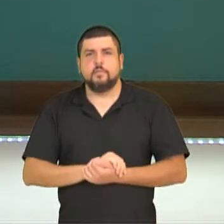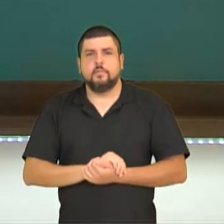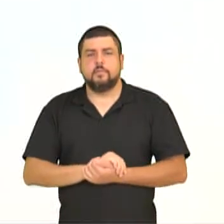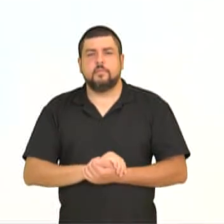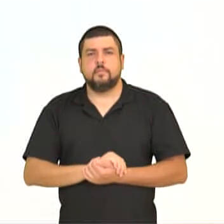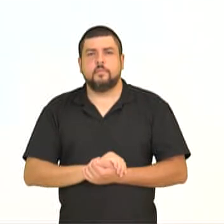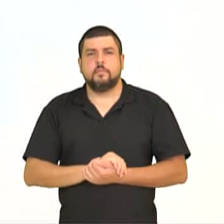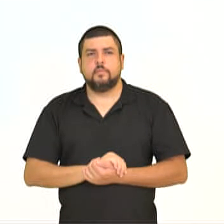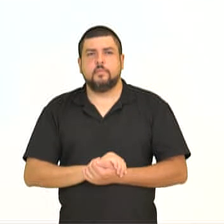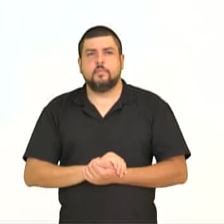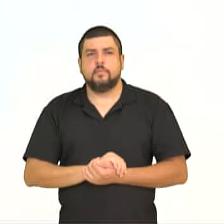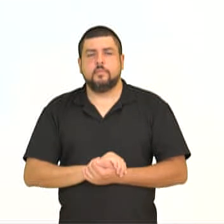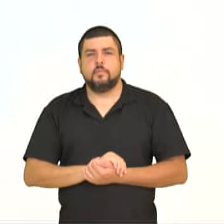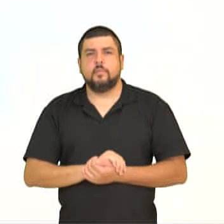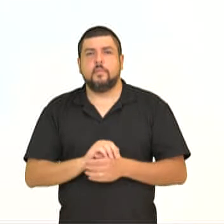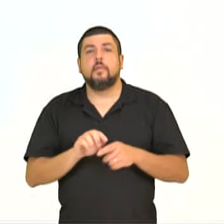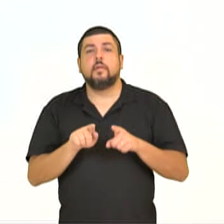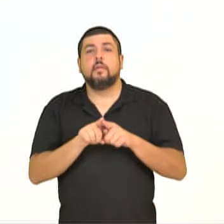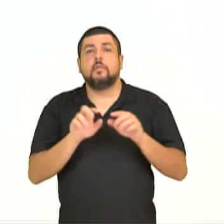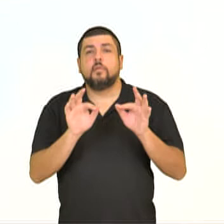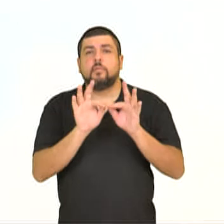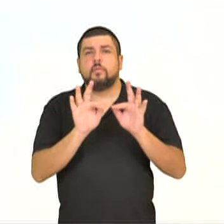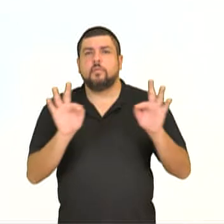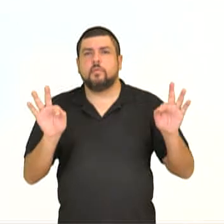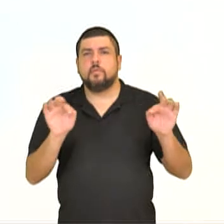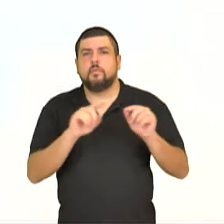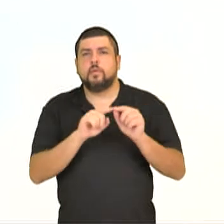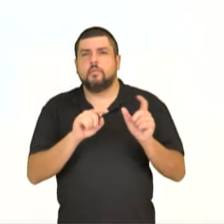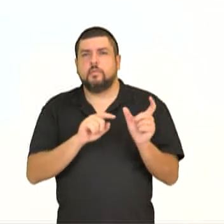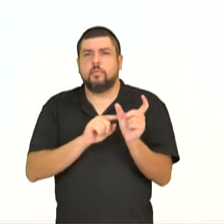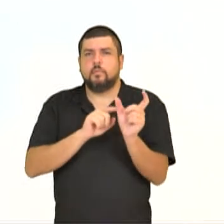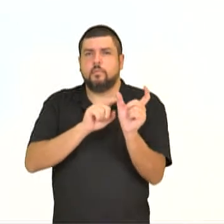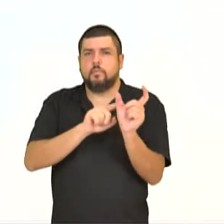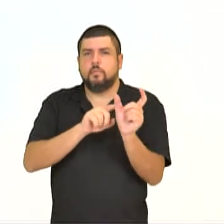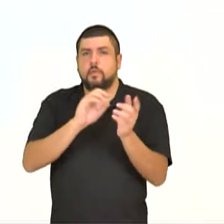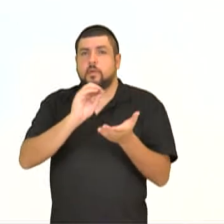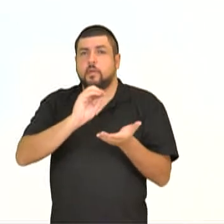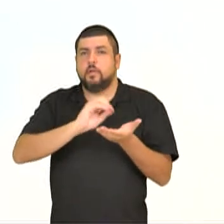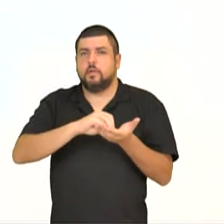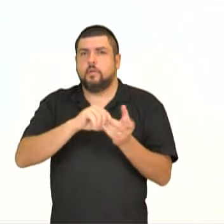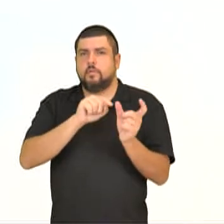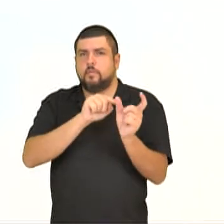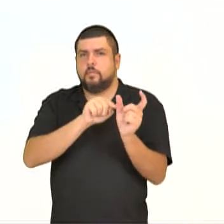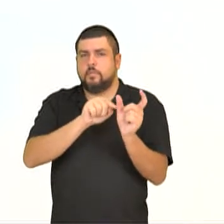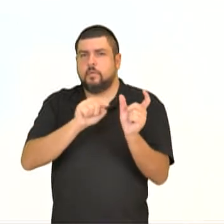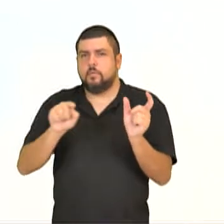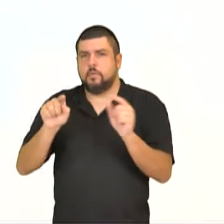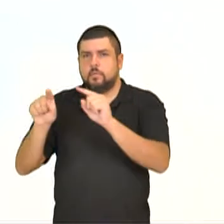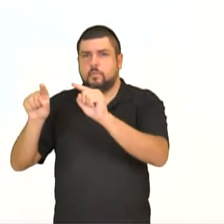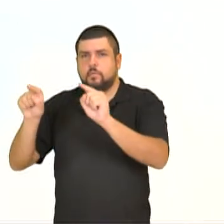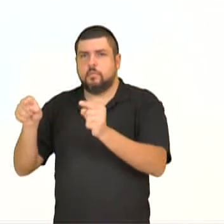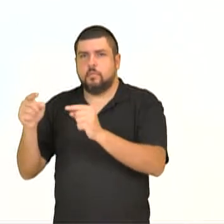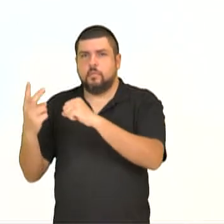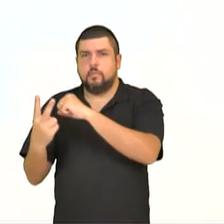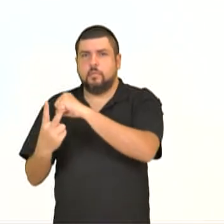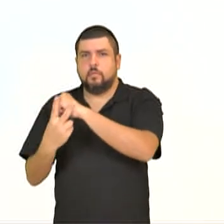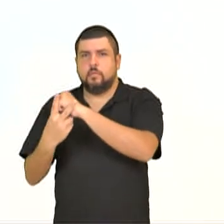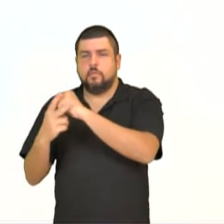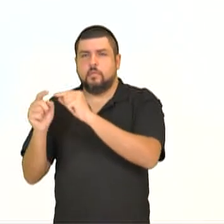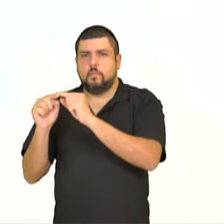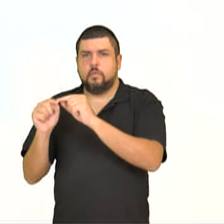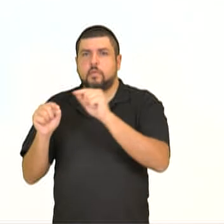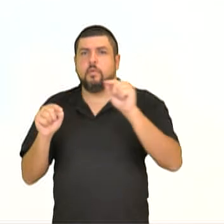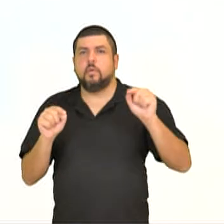Completa los juegos con el condicional irregular. Ella, nunca, decir nada que